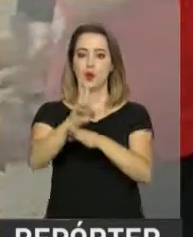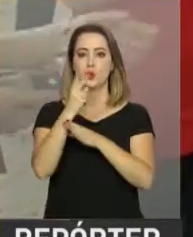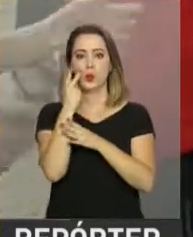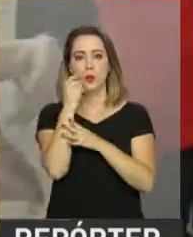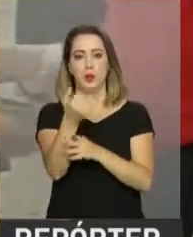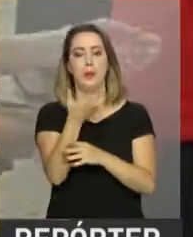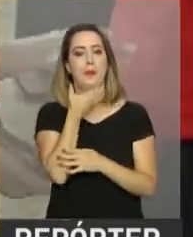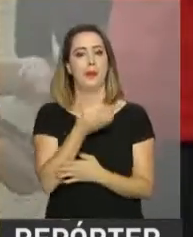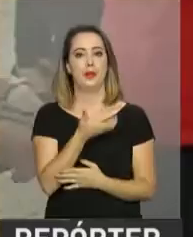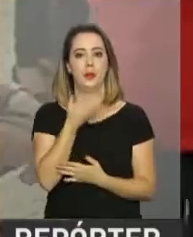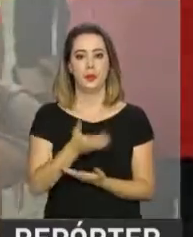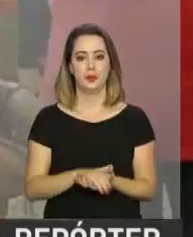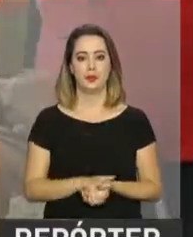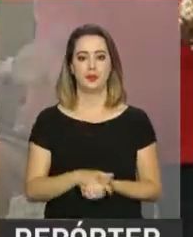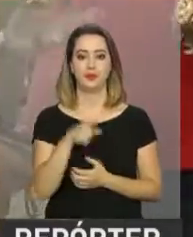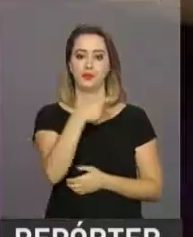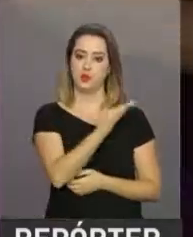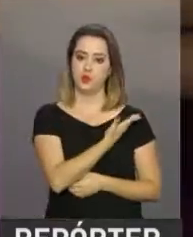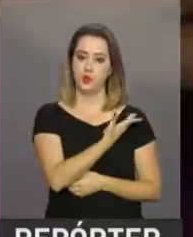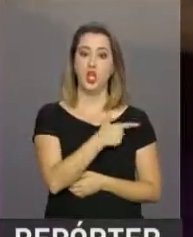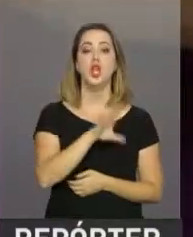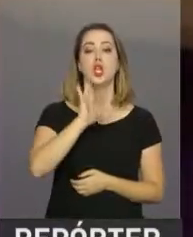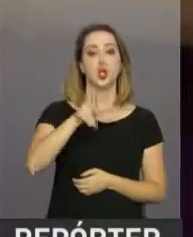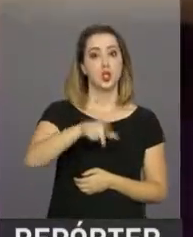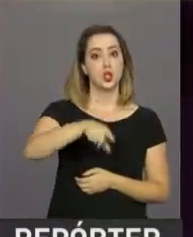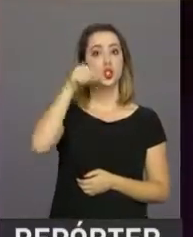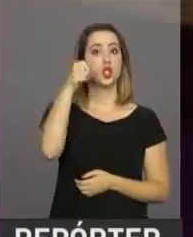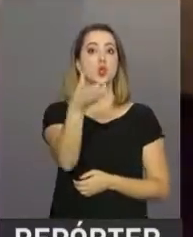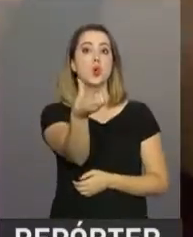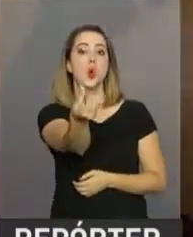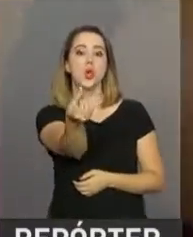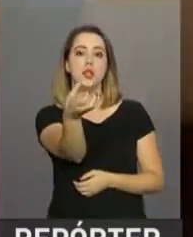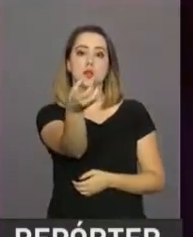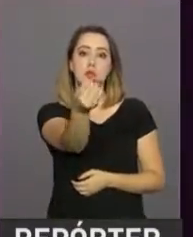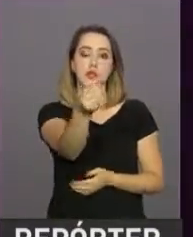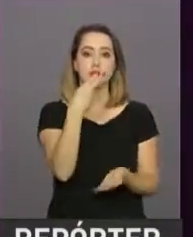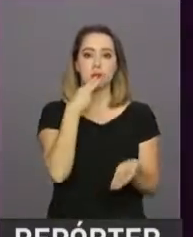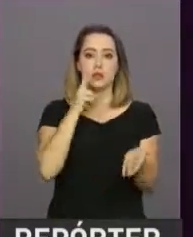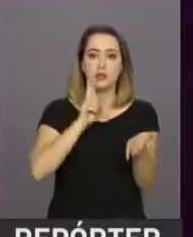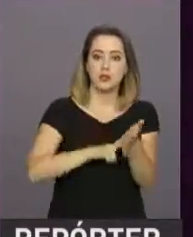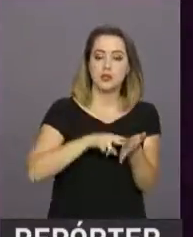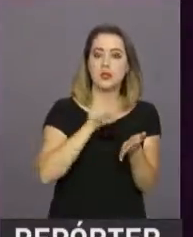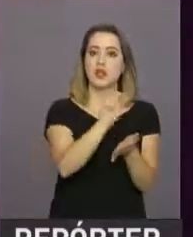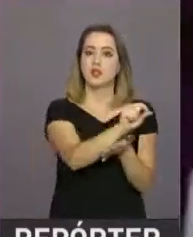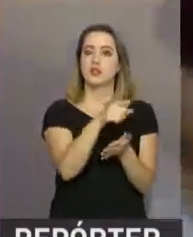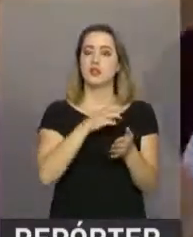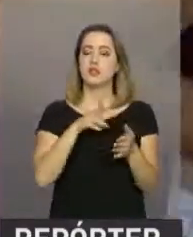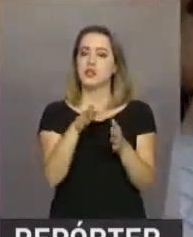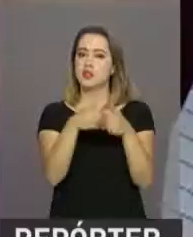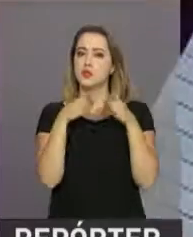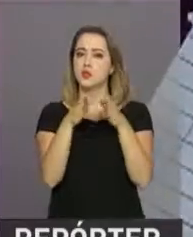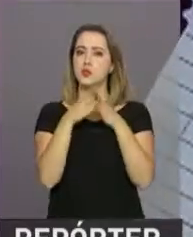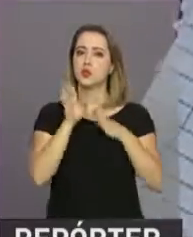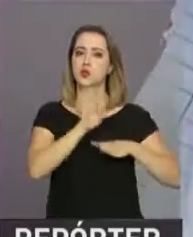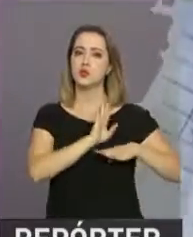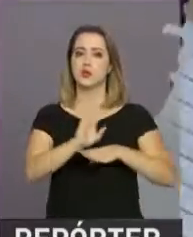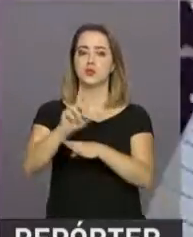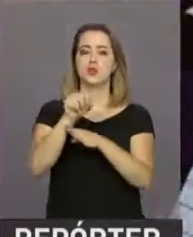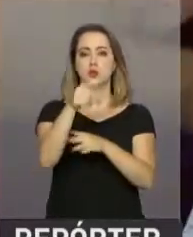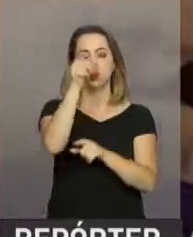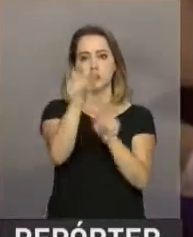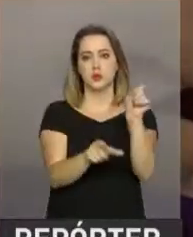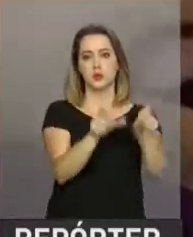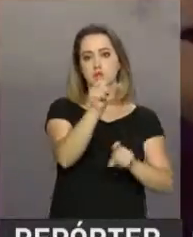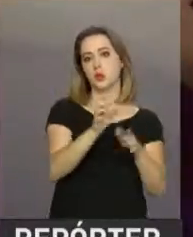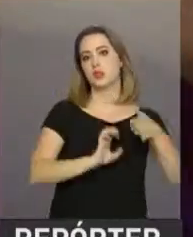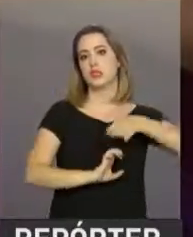da campanha nesta sexta-feira para já escolher 60 cartas. Esses pedidos vão ser atendidos por funcionários